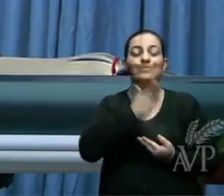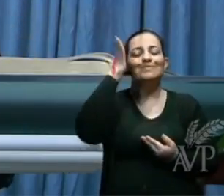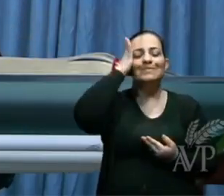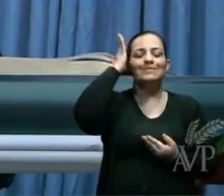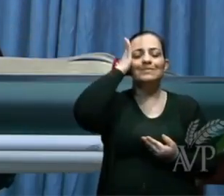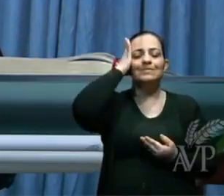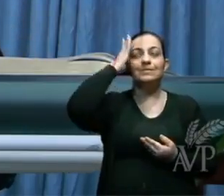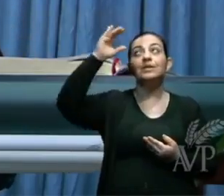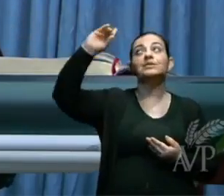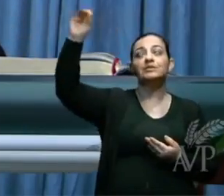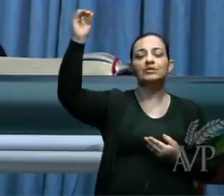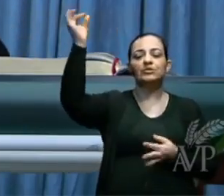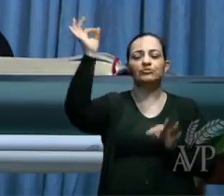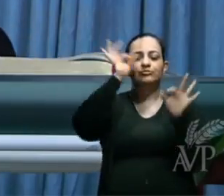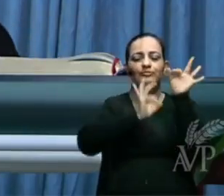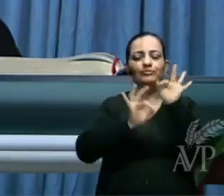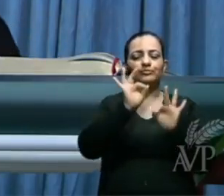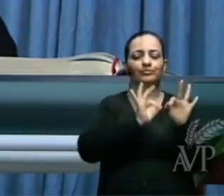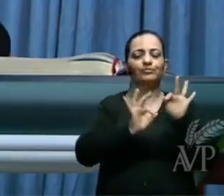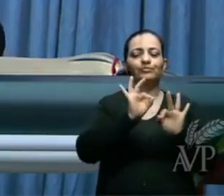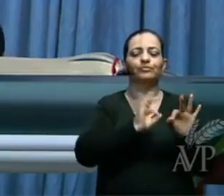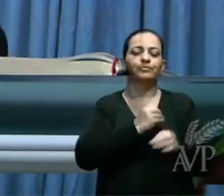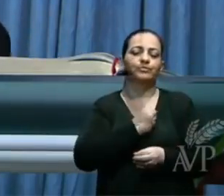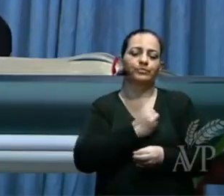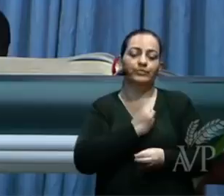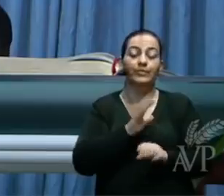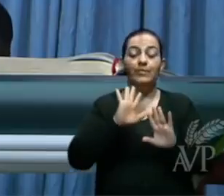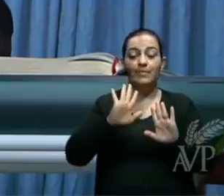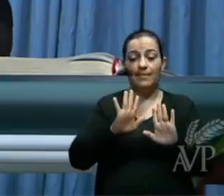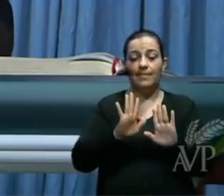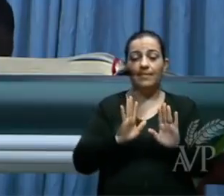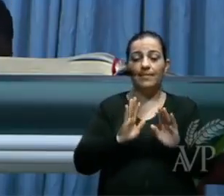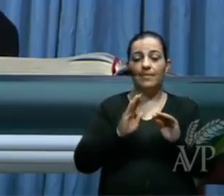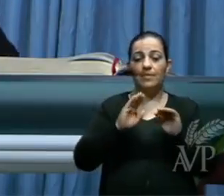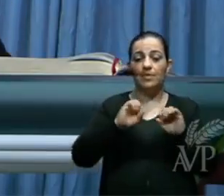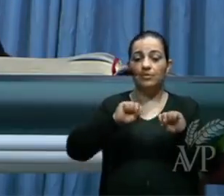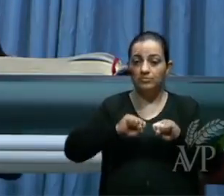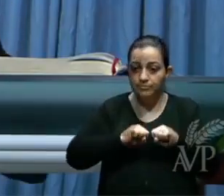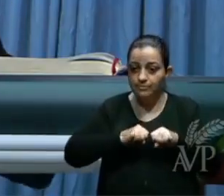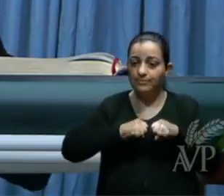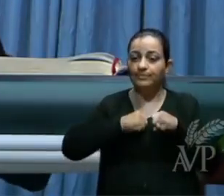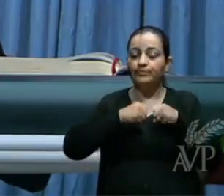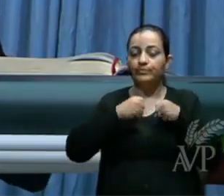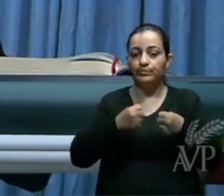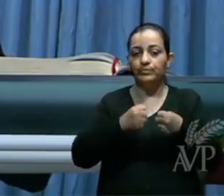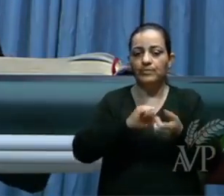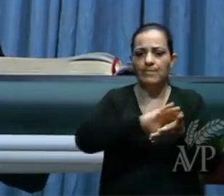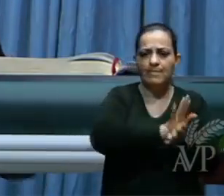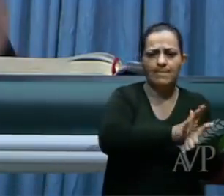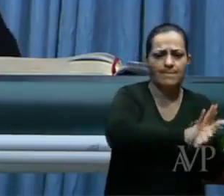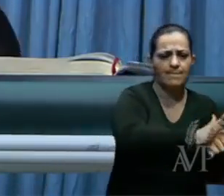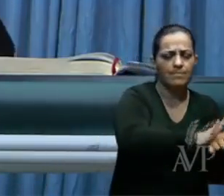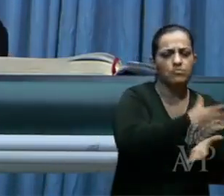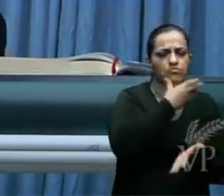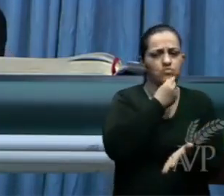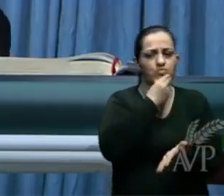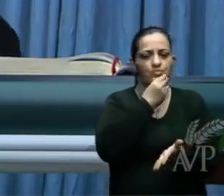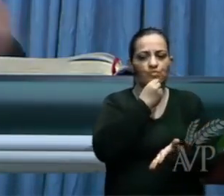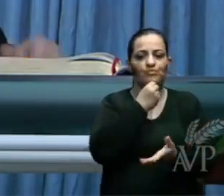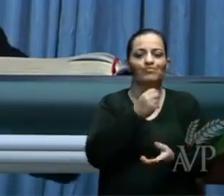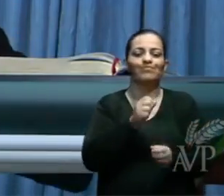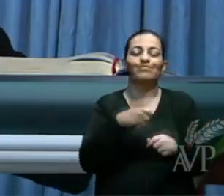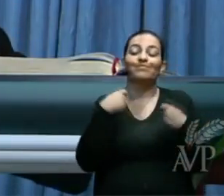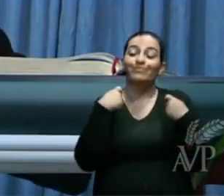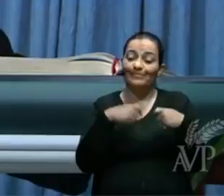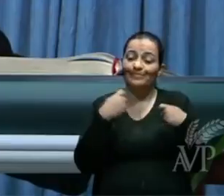de deus mas quando ele empregou a si mesma sua habilidade matando-a gypsy ele teve que se